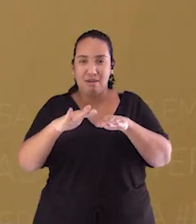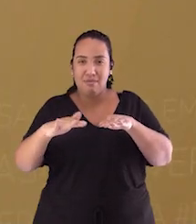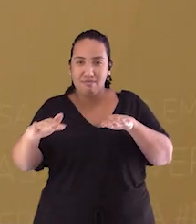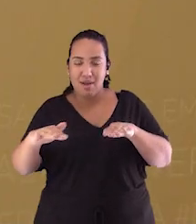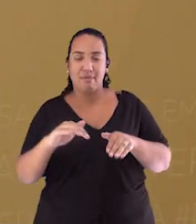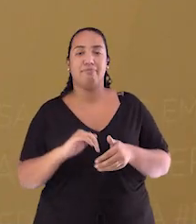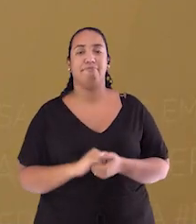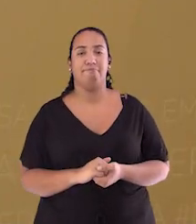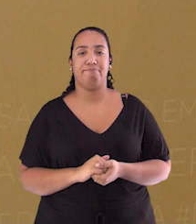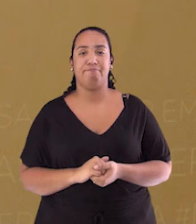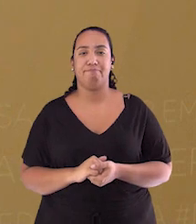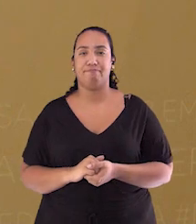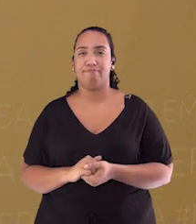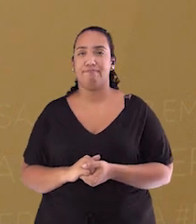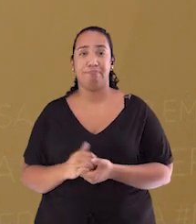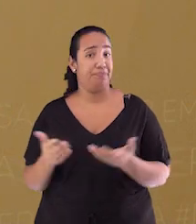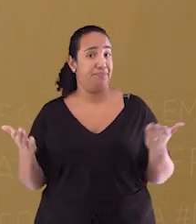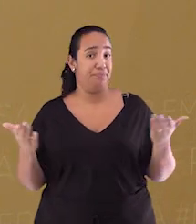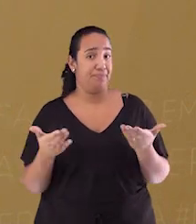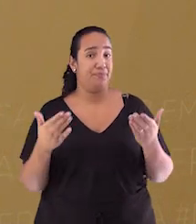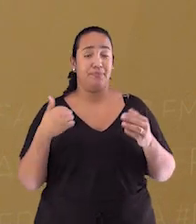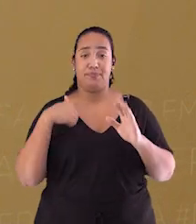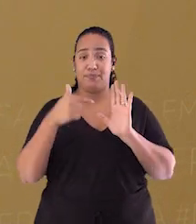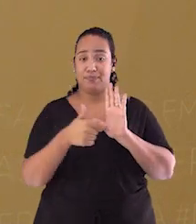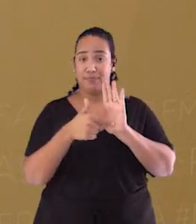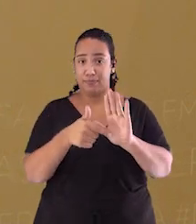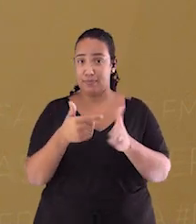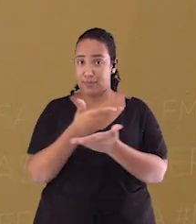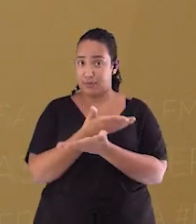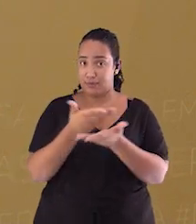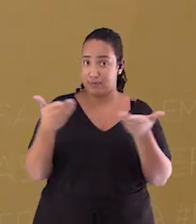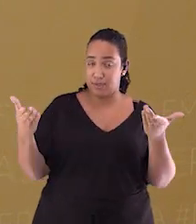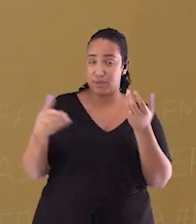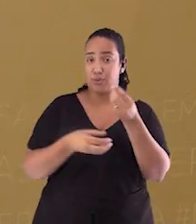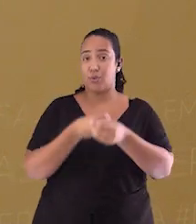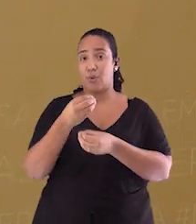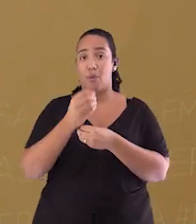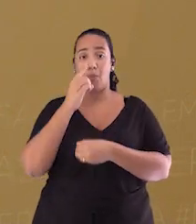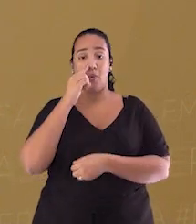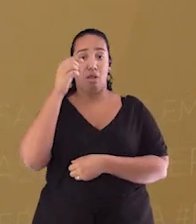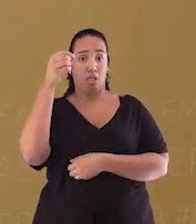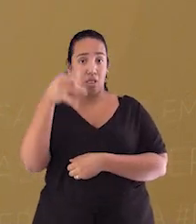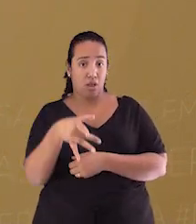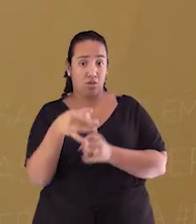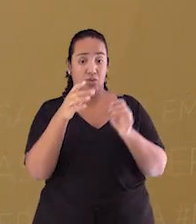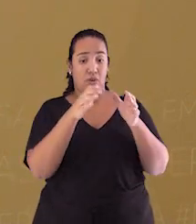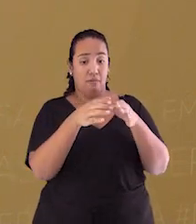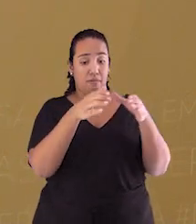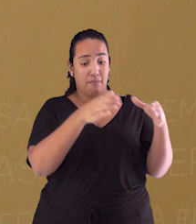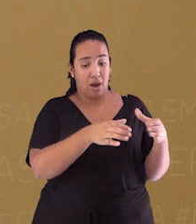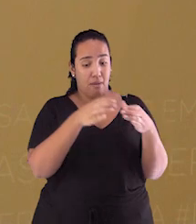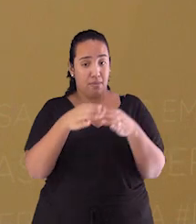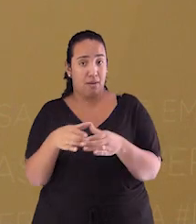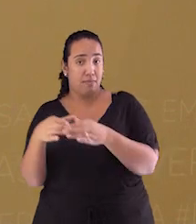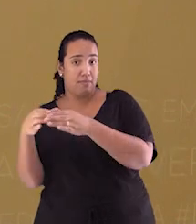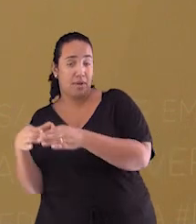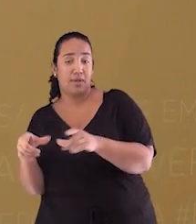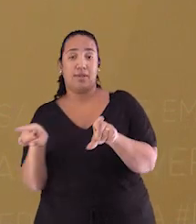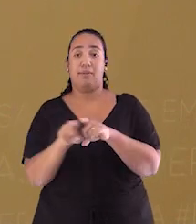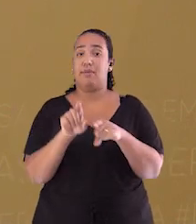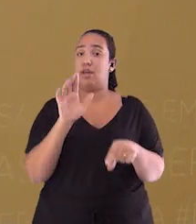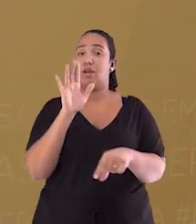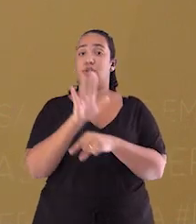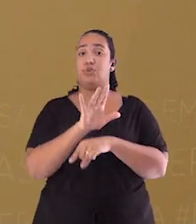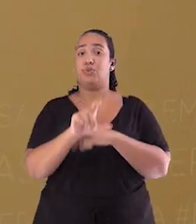Agora, vou mostrar para você a maneira mais adequada de separar seus lixos e resíduos e contribuir